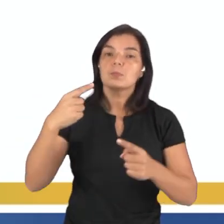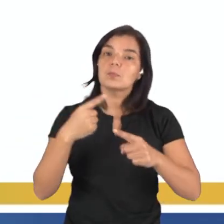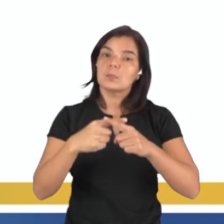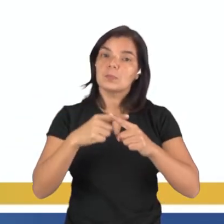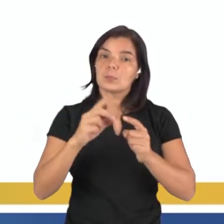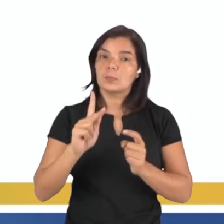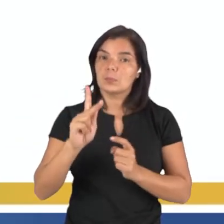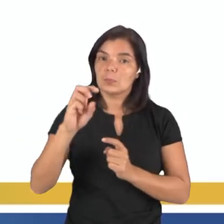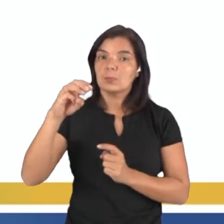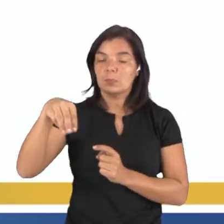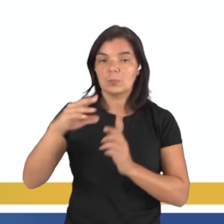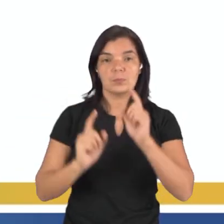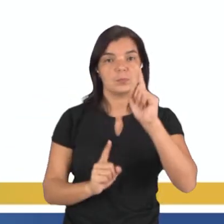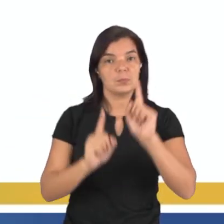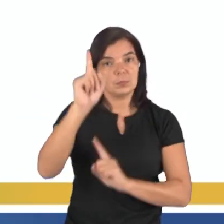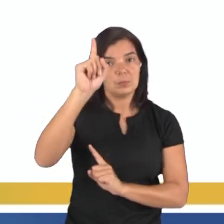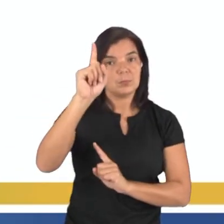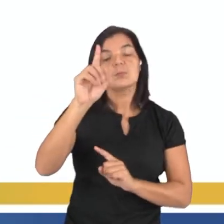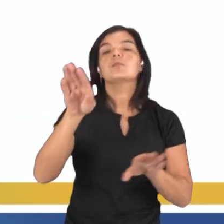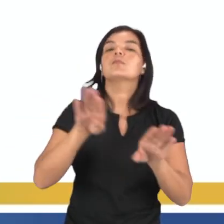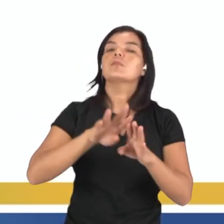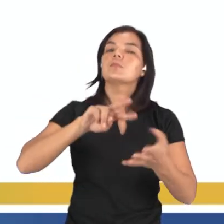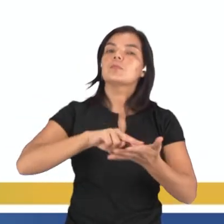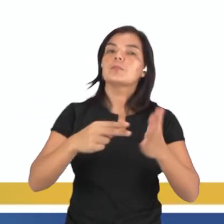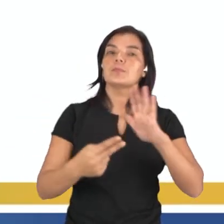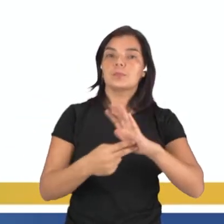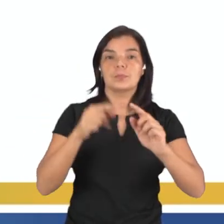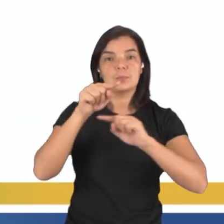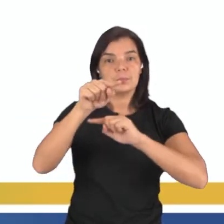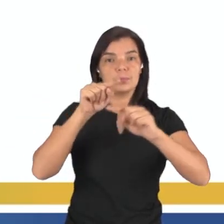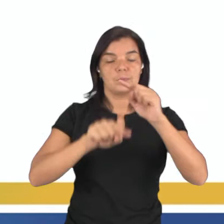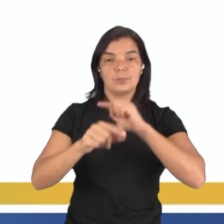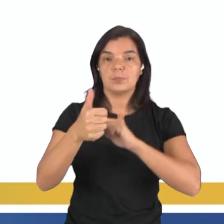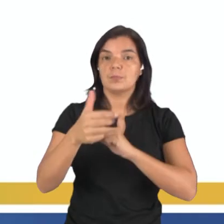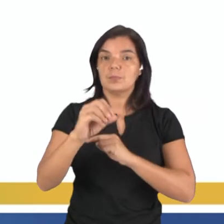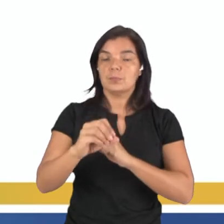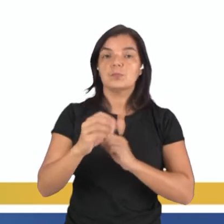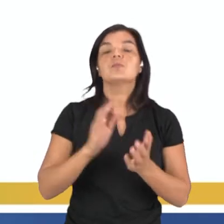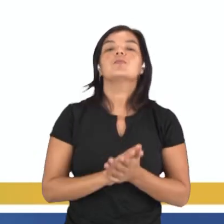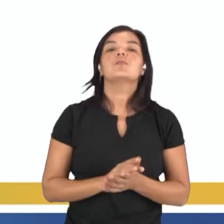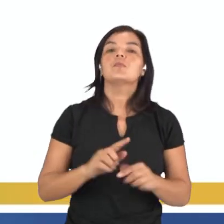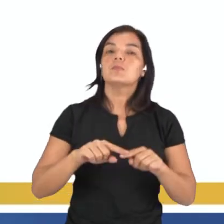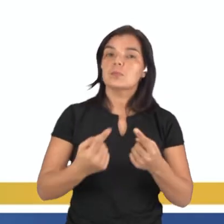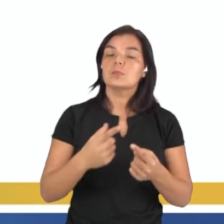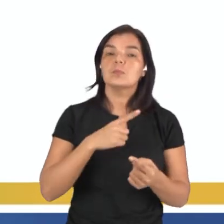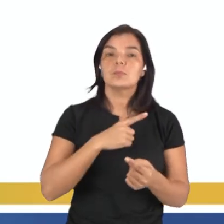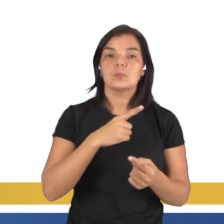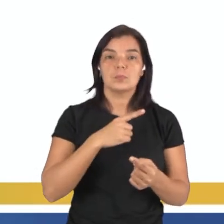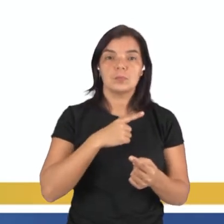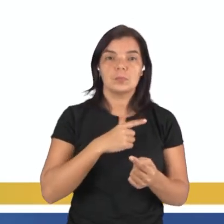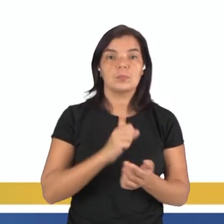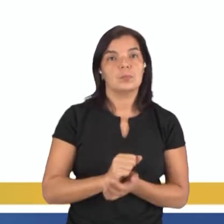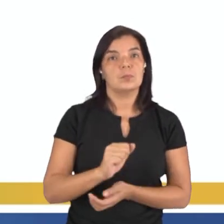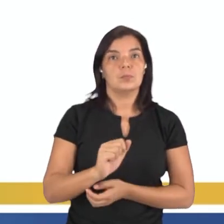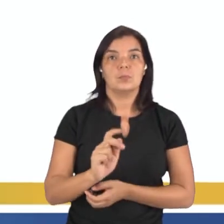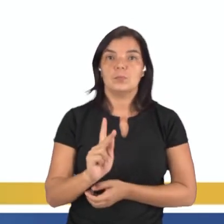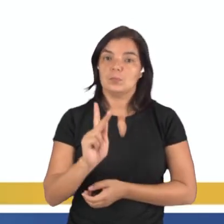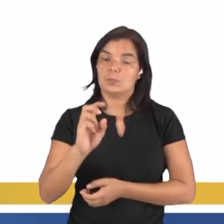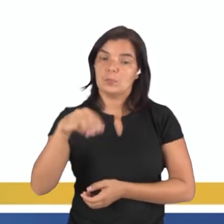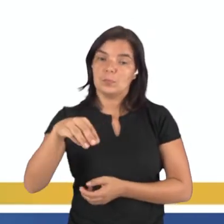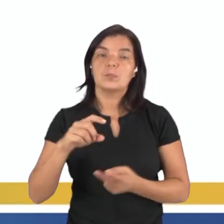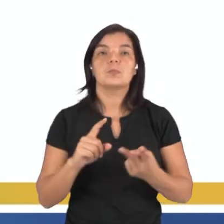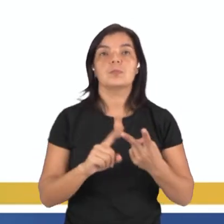para quilômetros, nessa direção para cima, você vai ter que dividir. Então, as unidades de medidas que eu tenho aí, km,